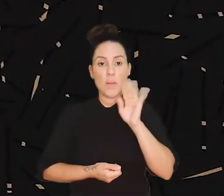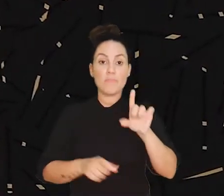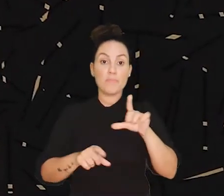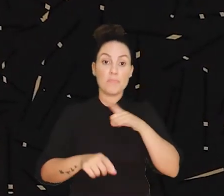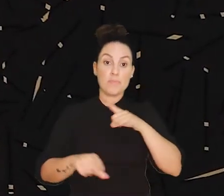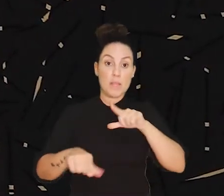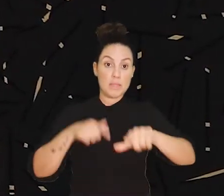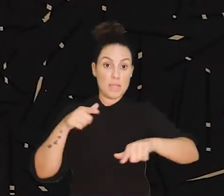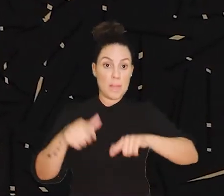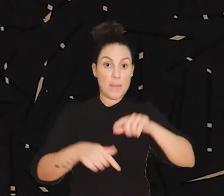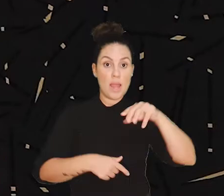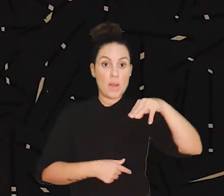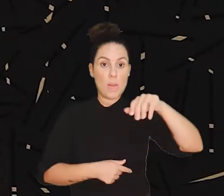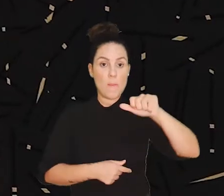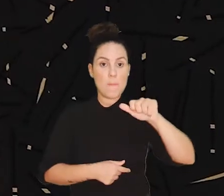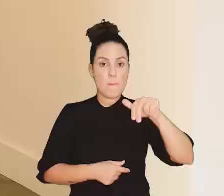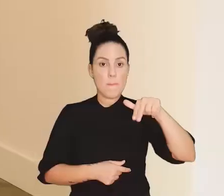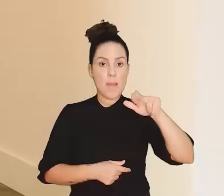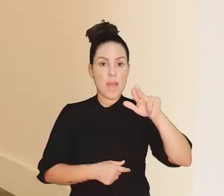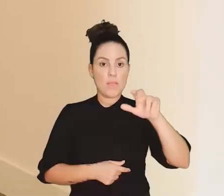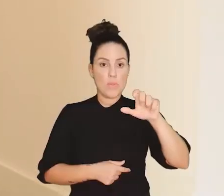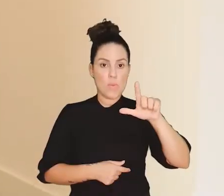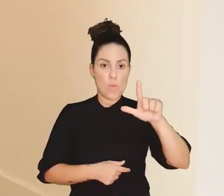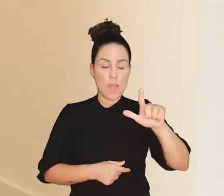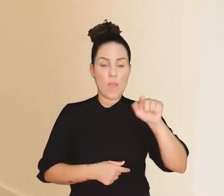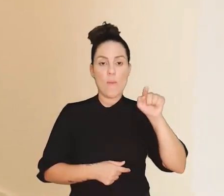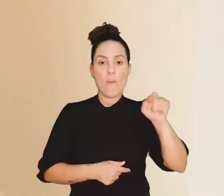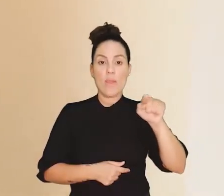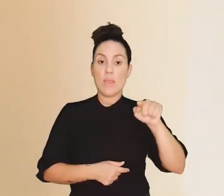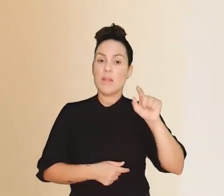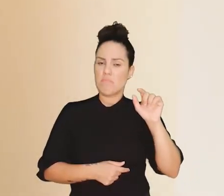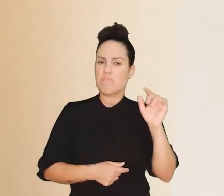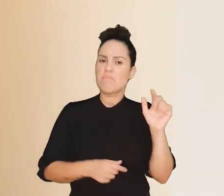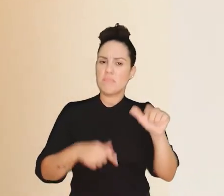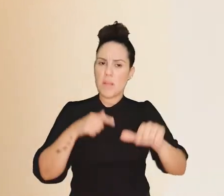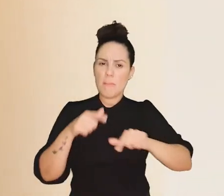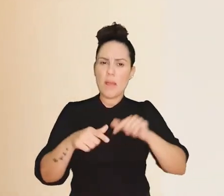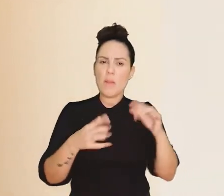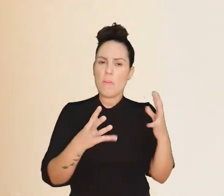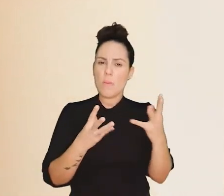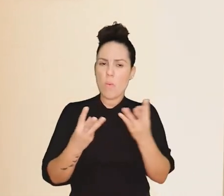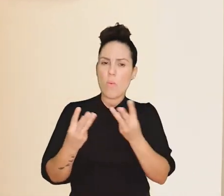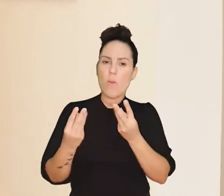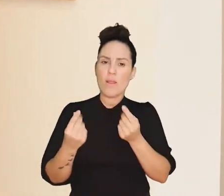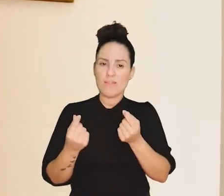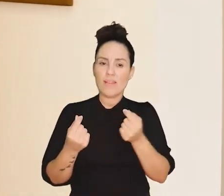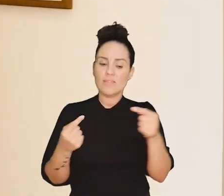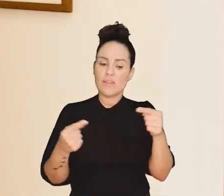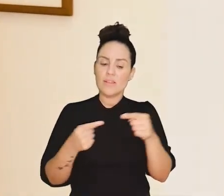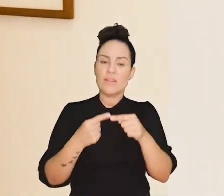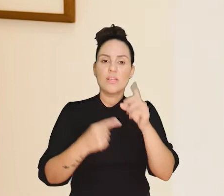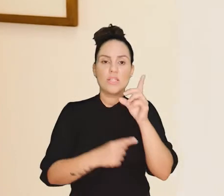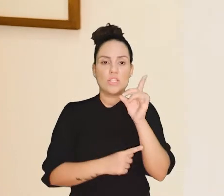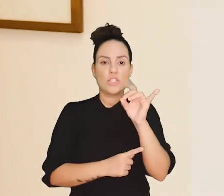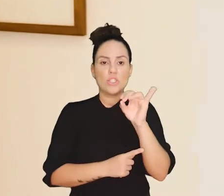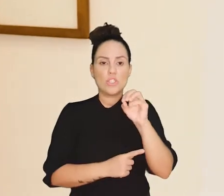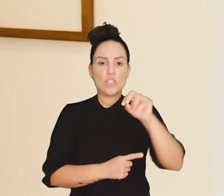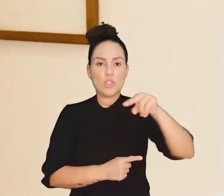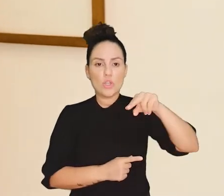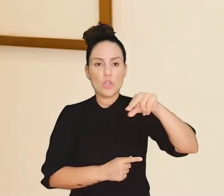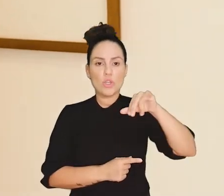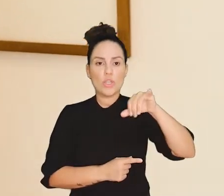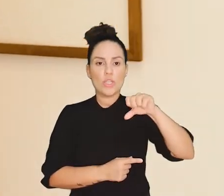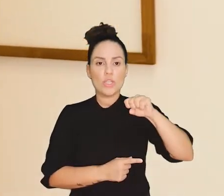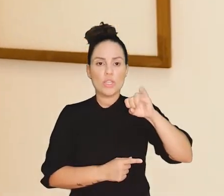essas imagens. O trabalho de Manuel Carvalho é dos mais radicais da exposição. O artista